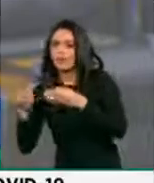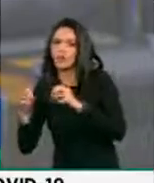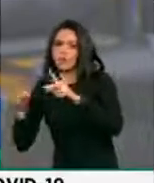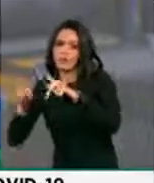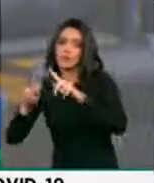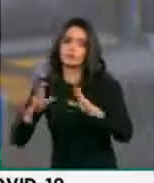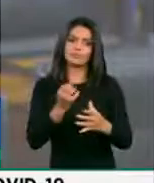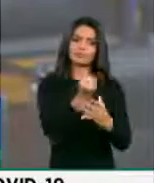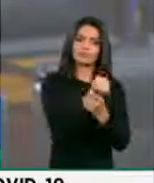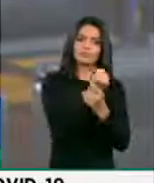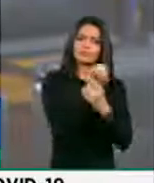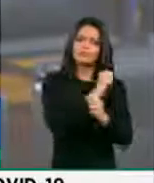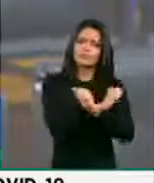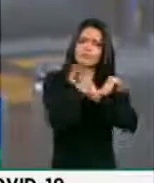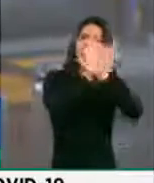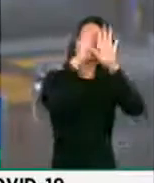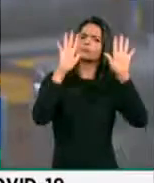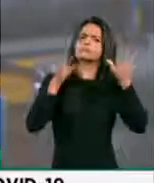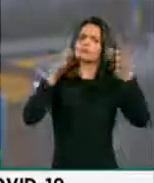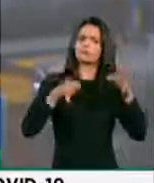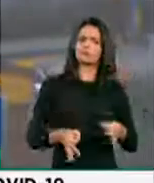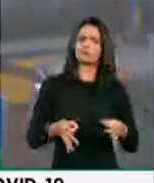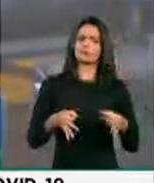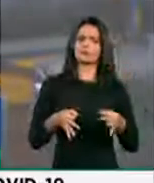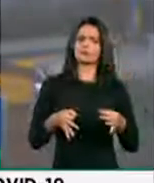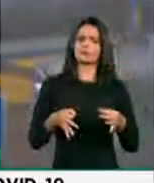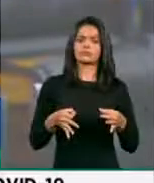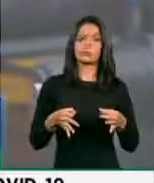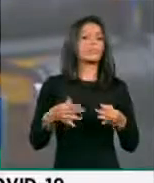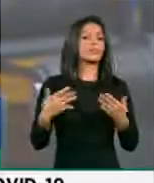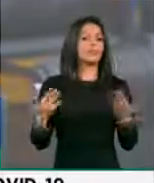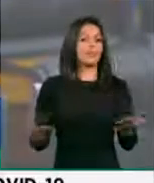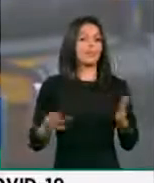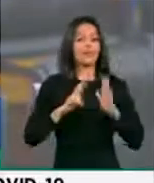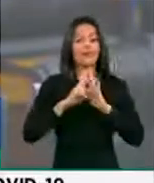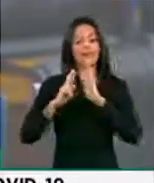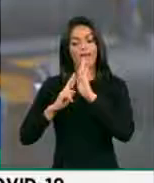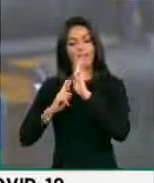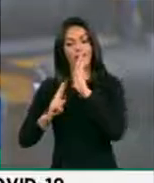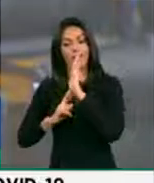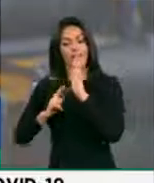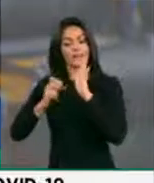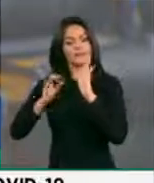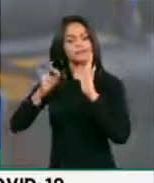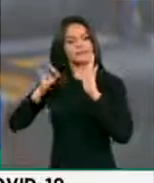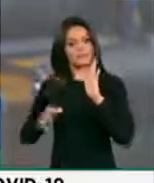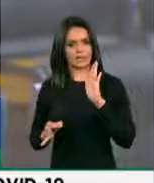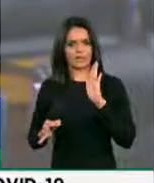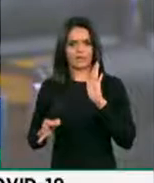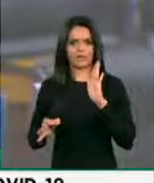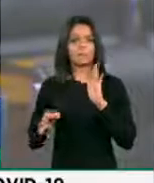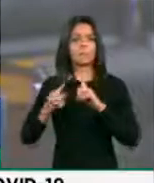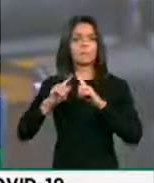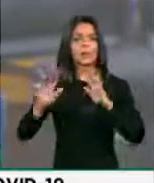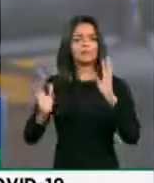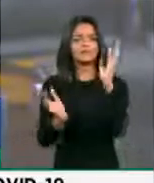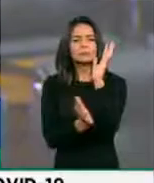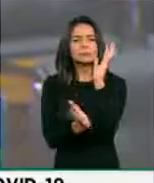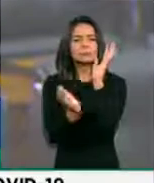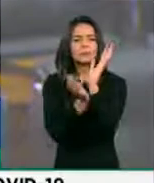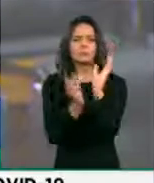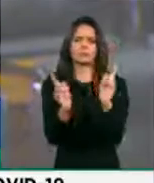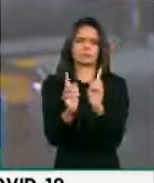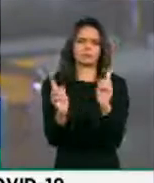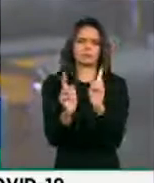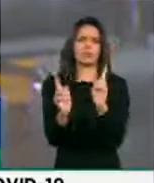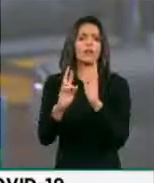segurança, sem comprometer, né, o processo como um todo. Ou seja, são regras que não vão, na verdade, burocratizar,